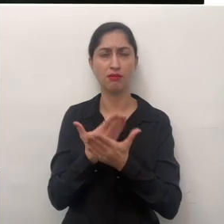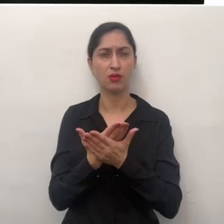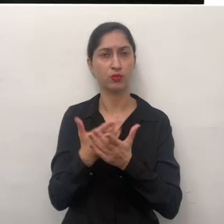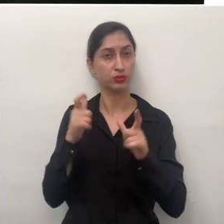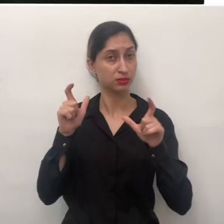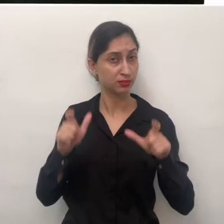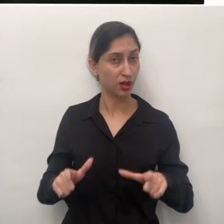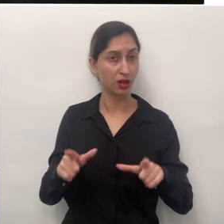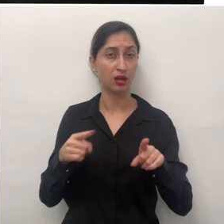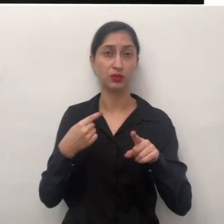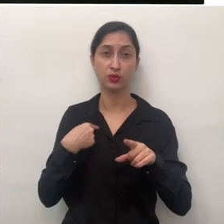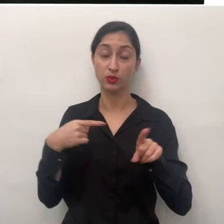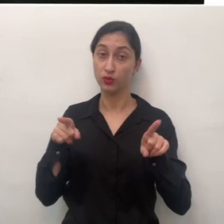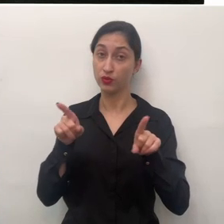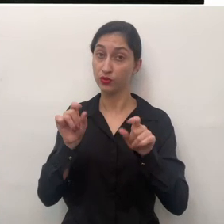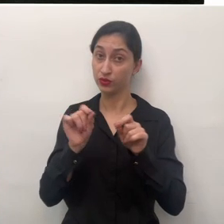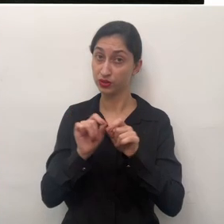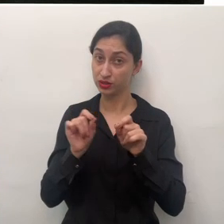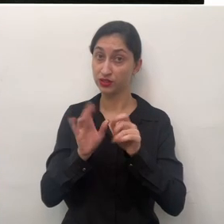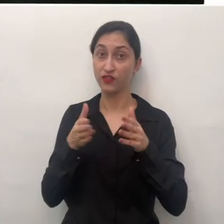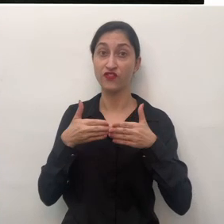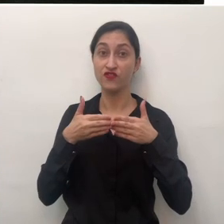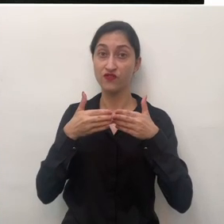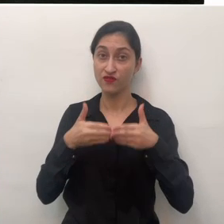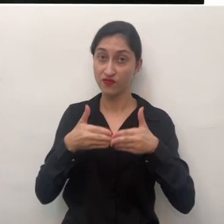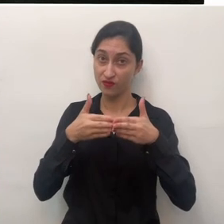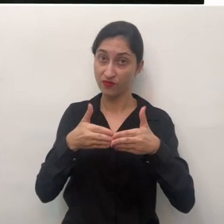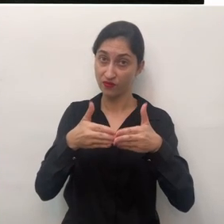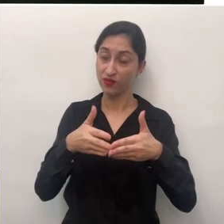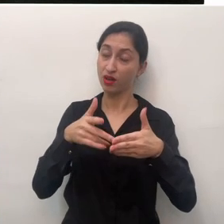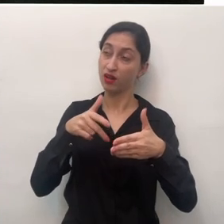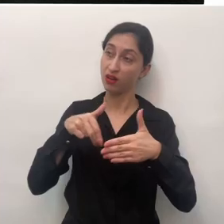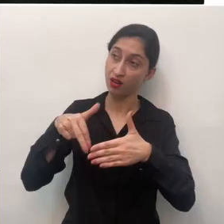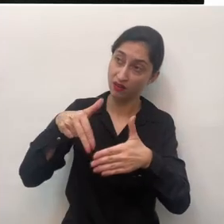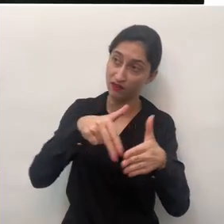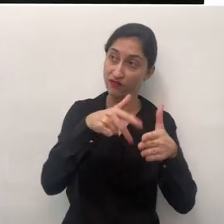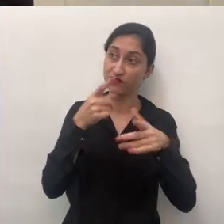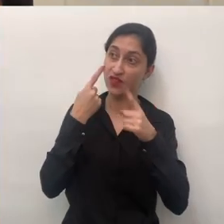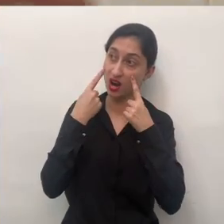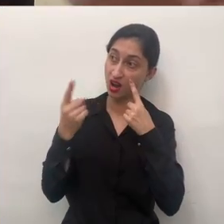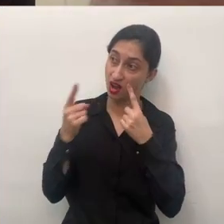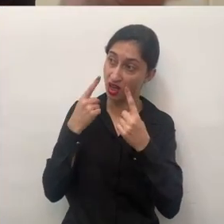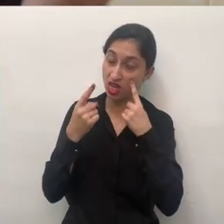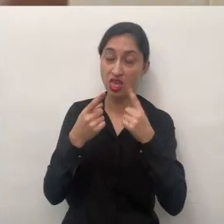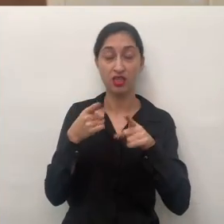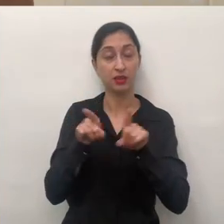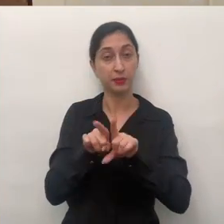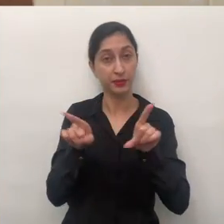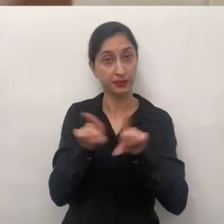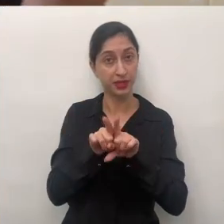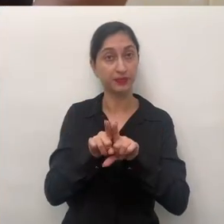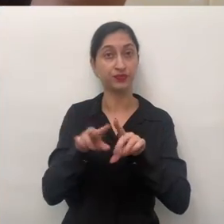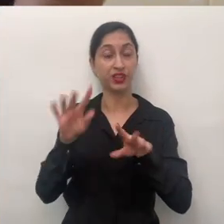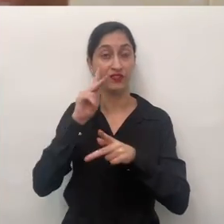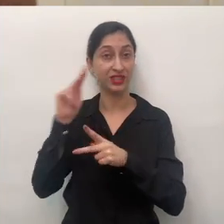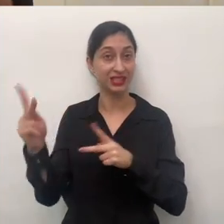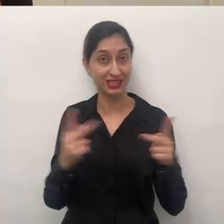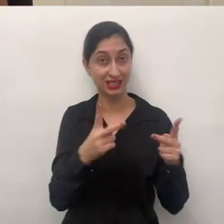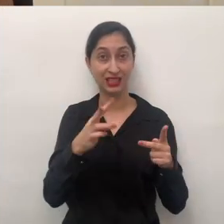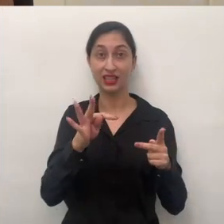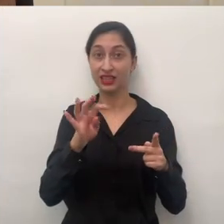prospecções, viagens de barco pela Lagoa da Pampulha, para conseguir perceber, visita